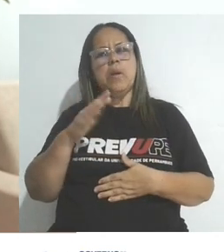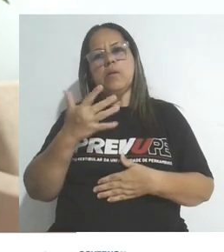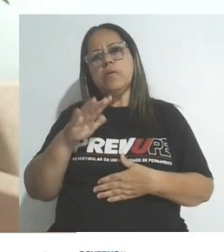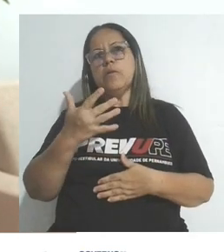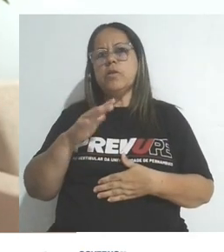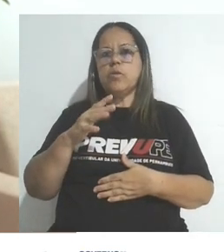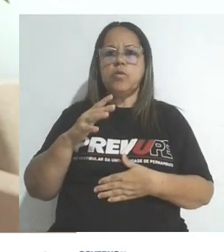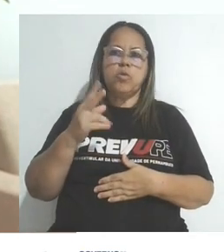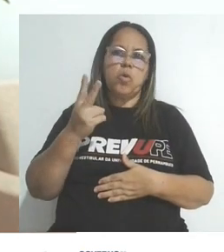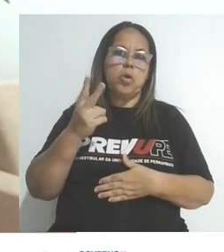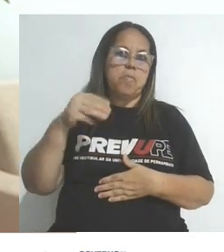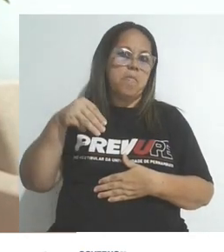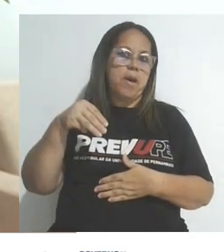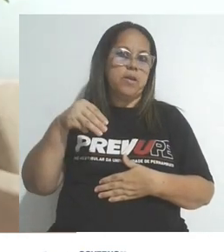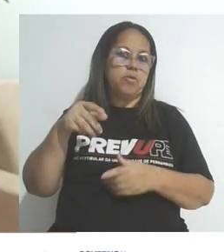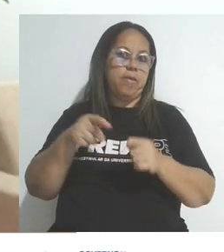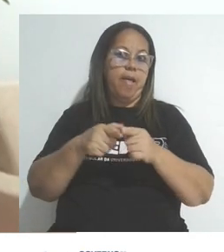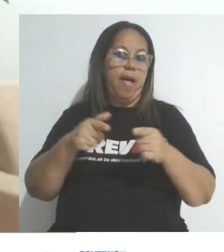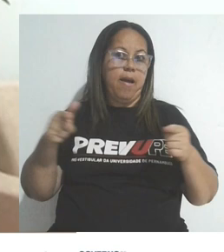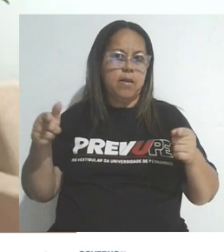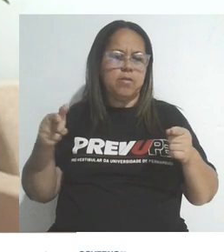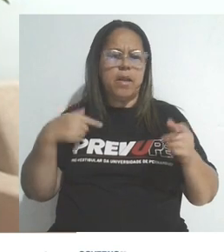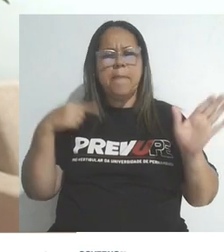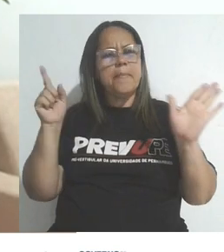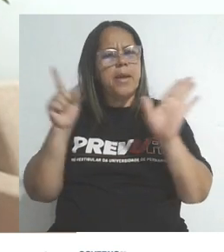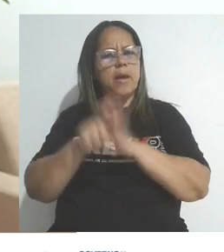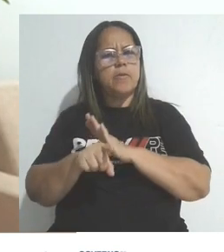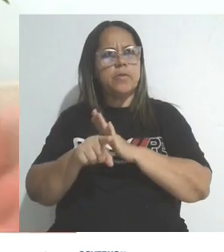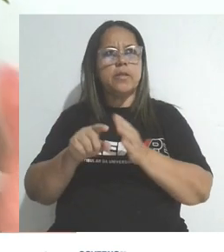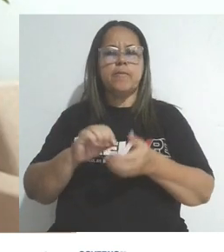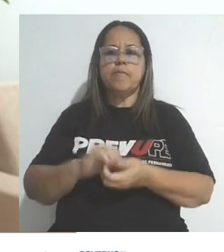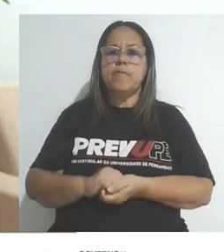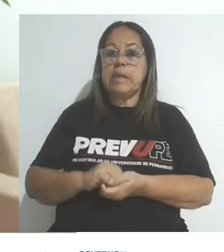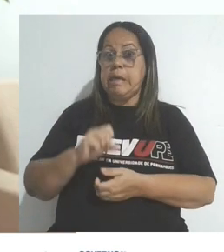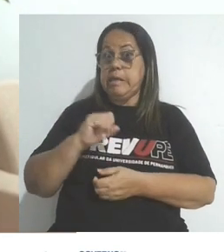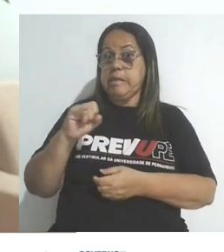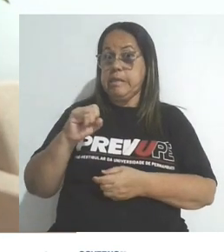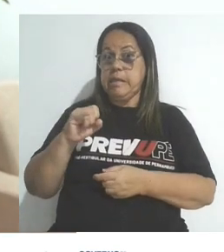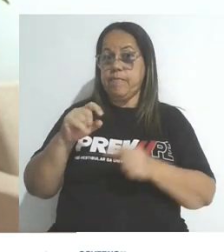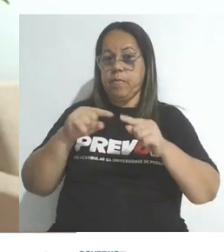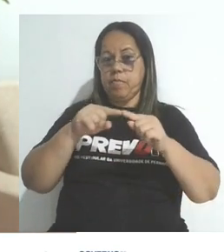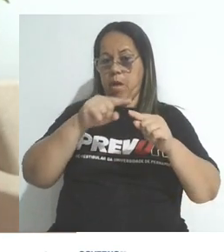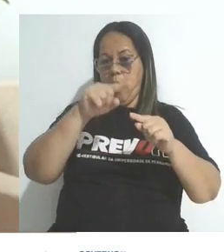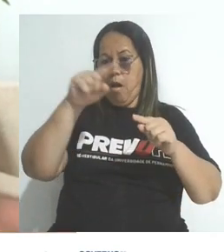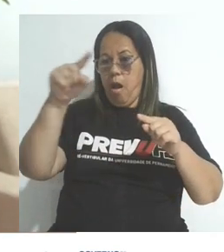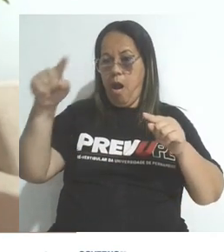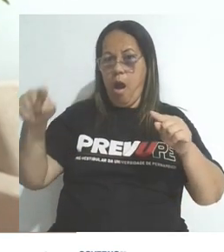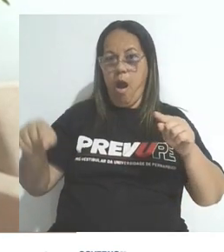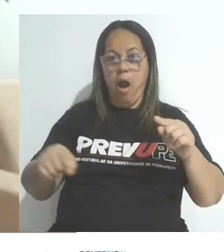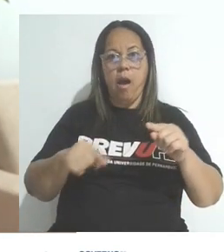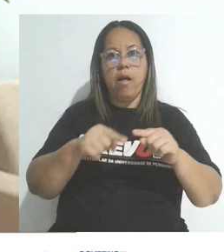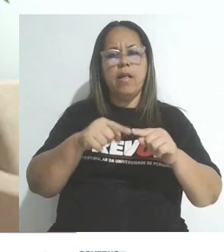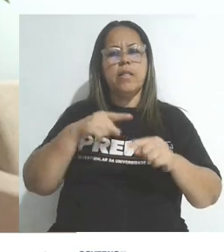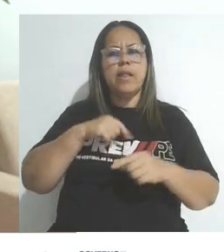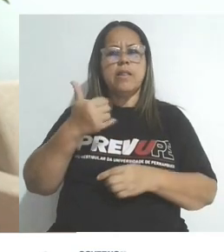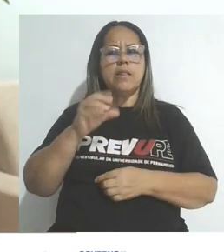de 2 metros de largura. E aí pergunta-se, né? Se a circunferência maior ela tem 10